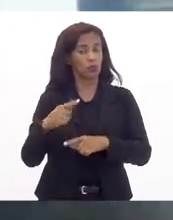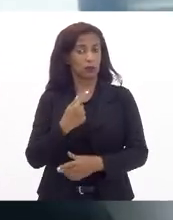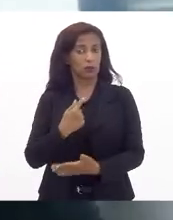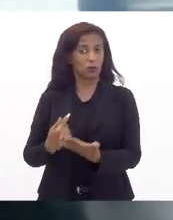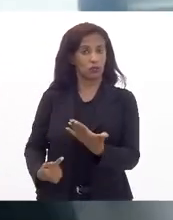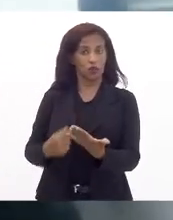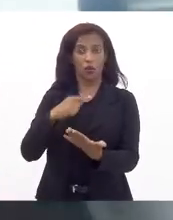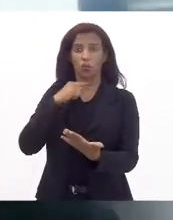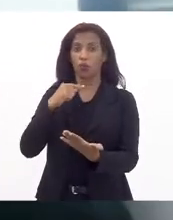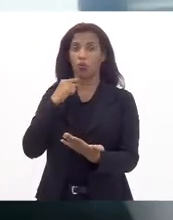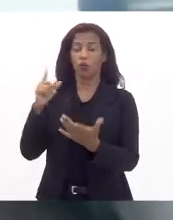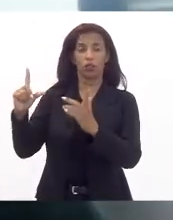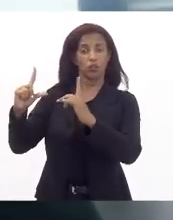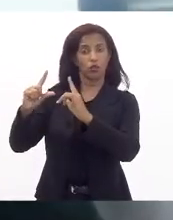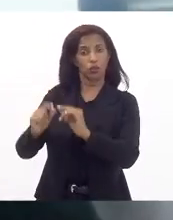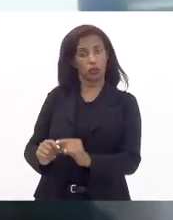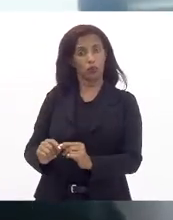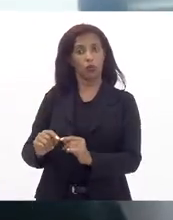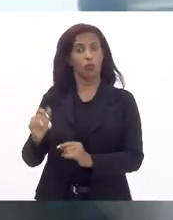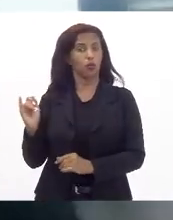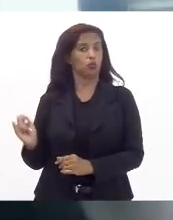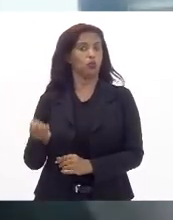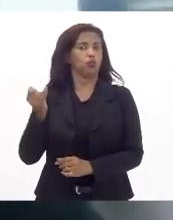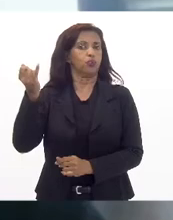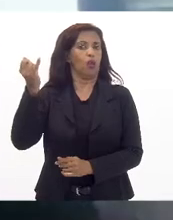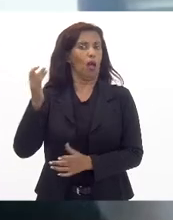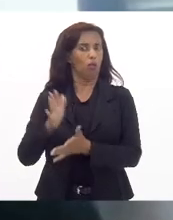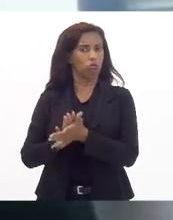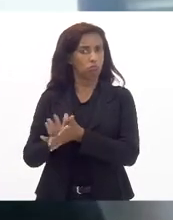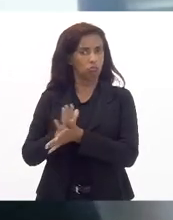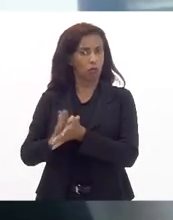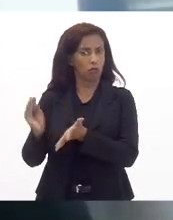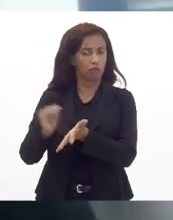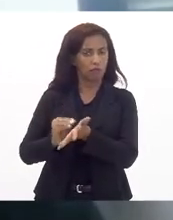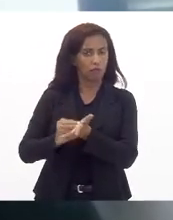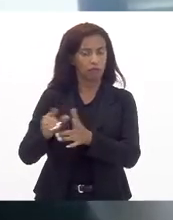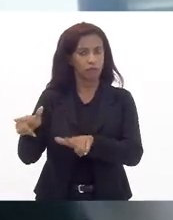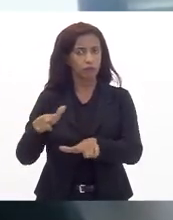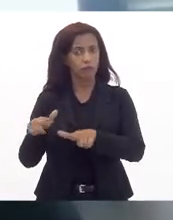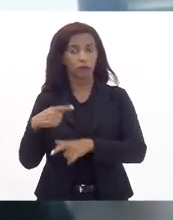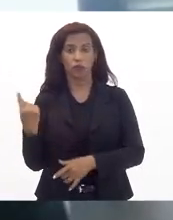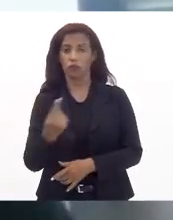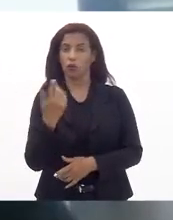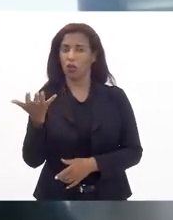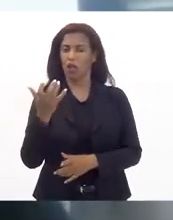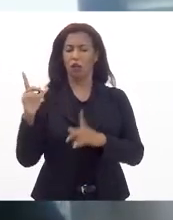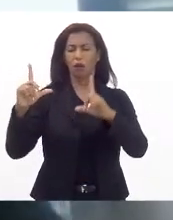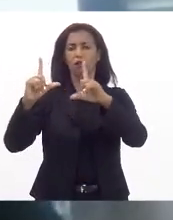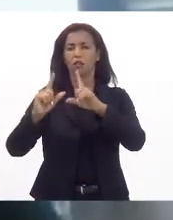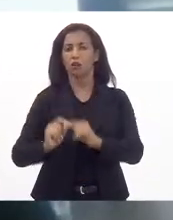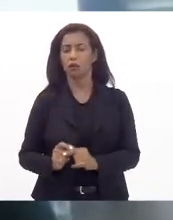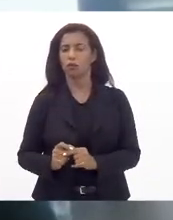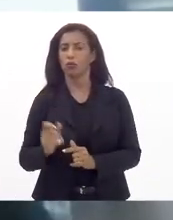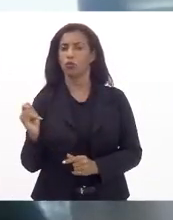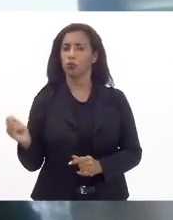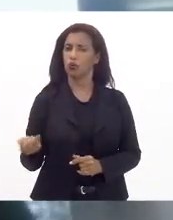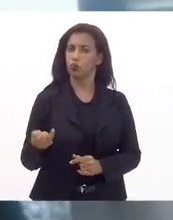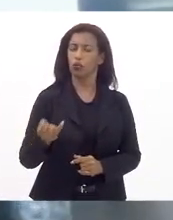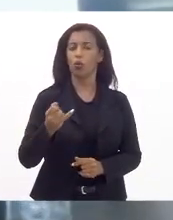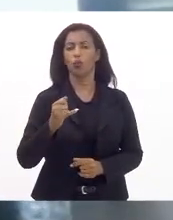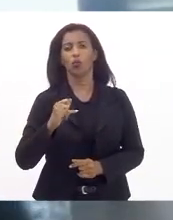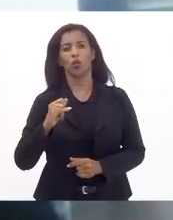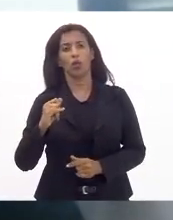governo que não consegue diminuir nem a inflação e os juros vem o desemprego nós queremos reduzir a inflação